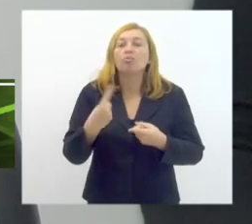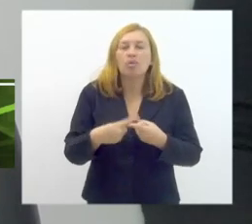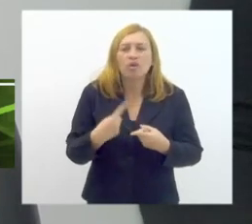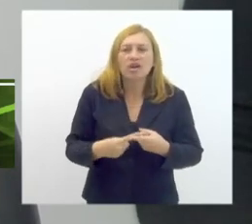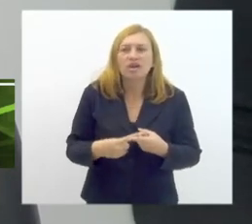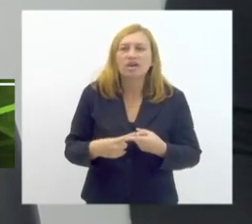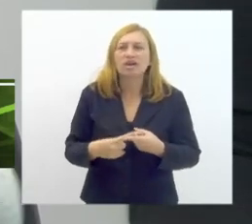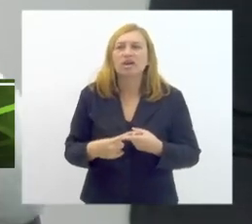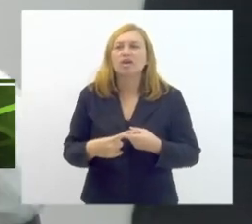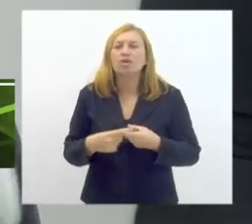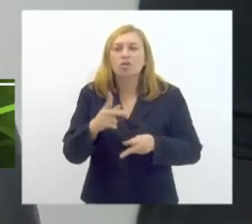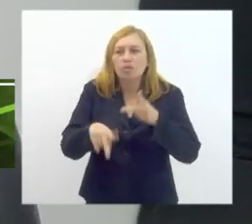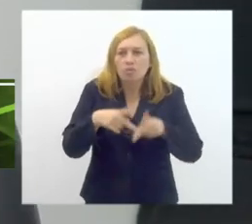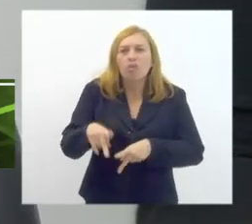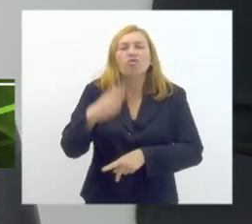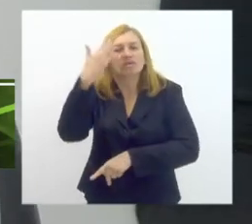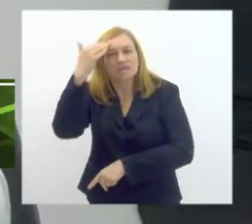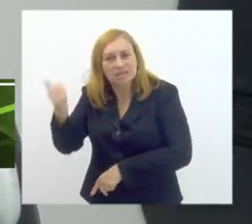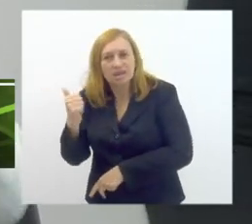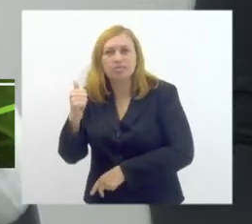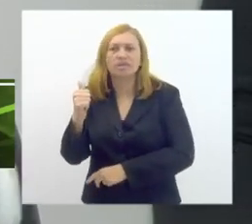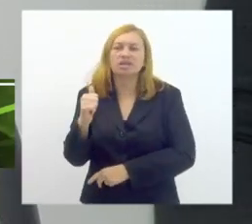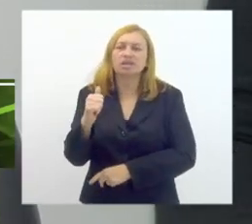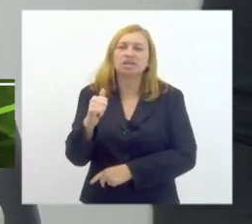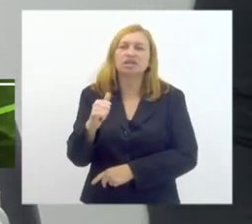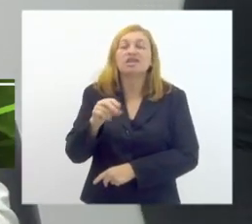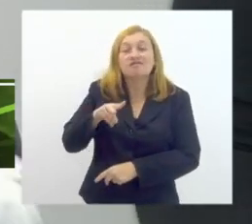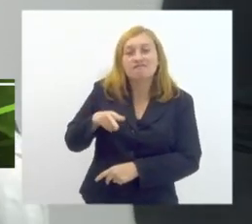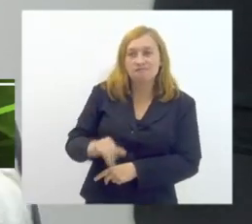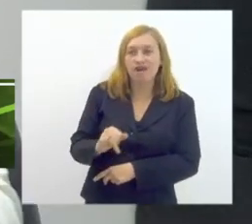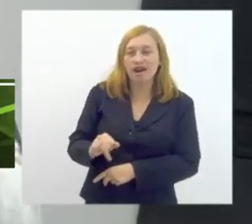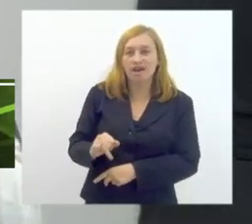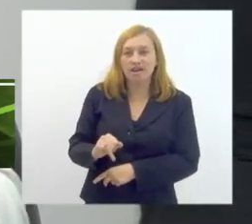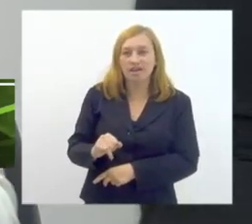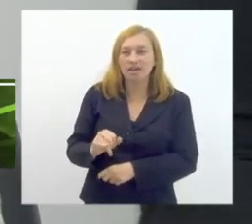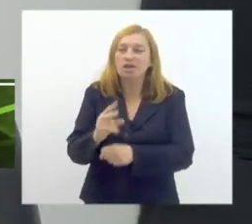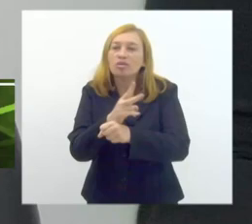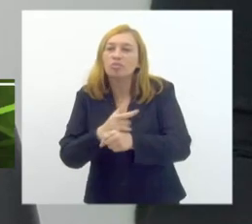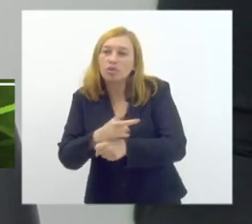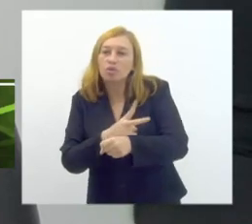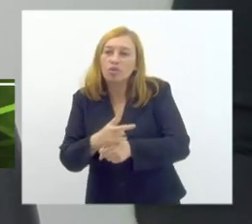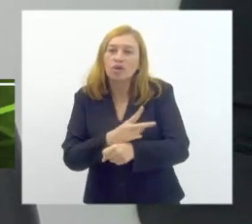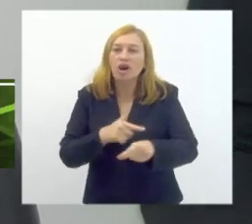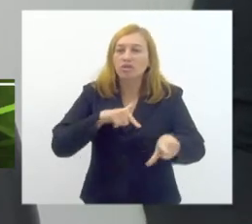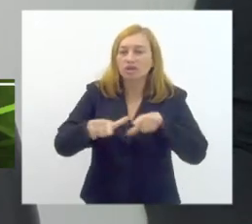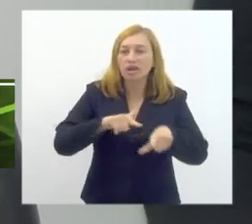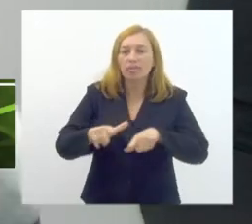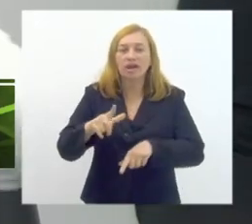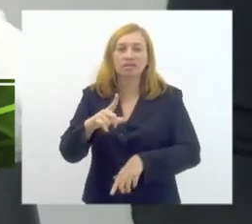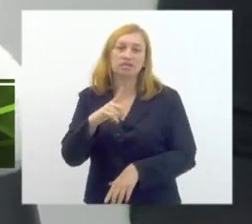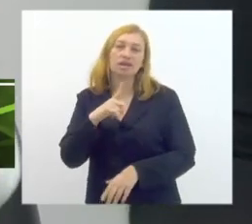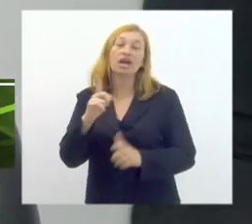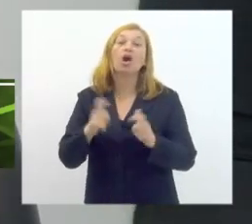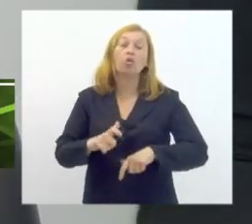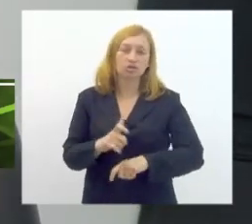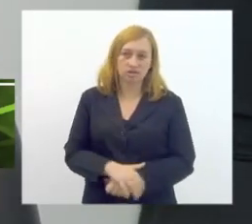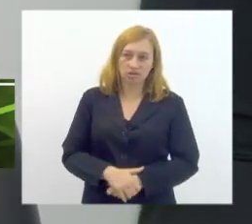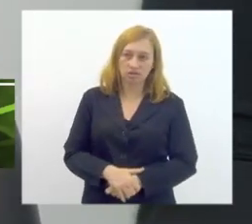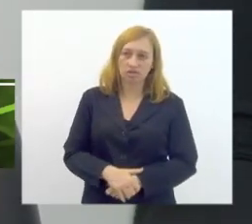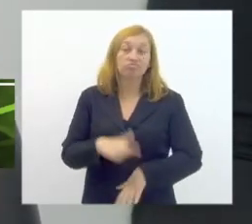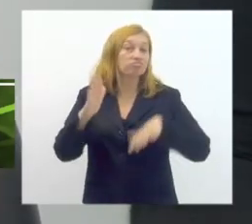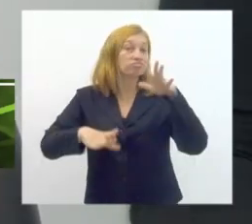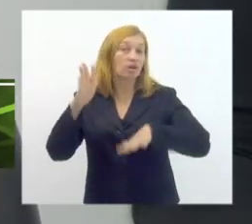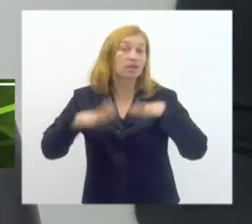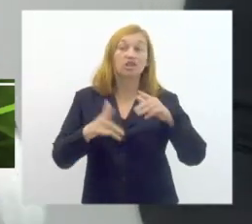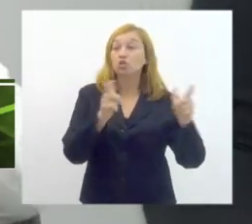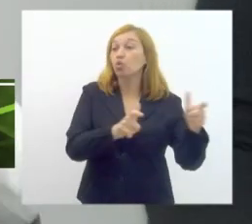também a população sabe e vai buscar o serviço onde ele existe, independente da sua